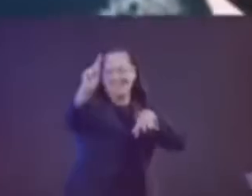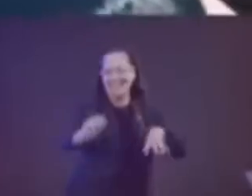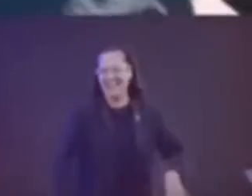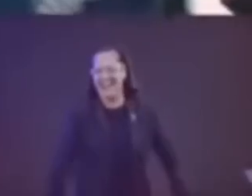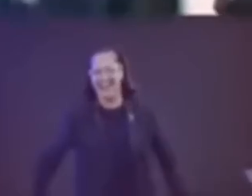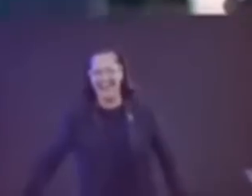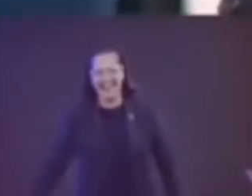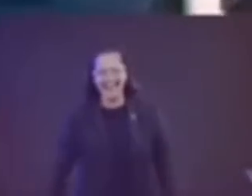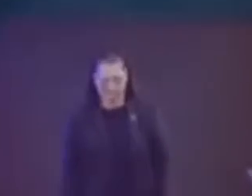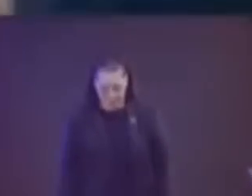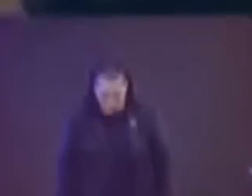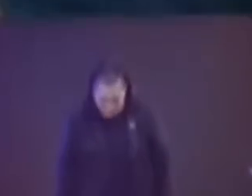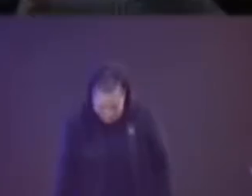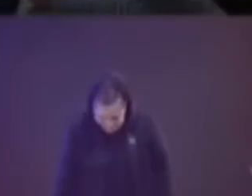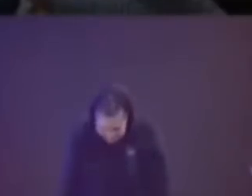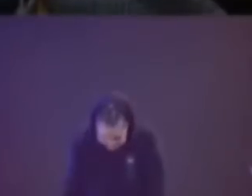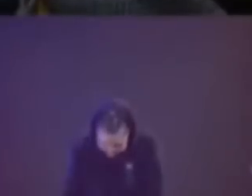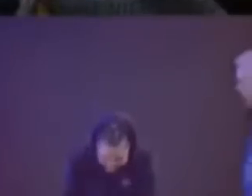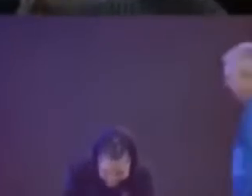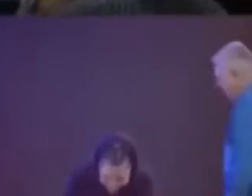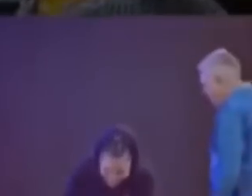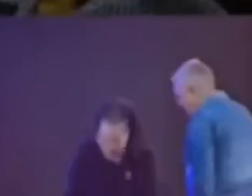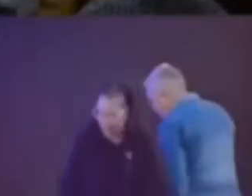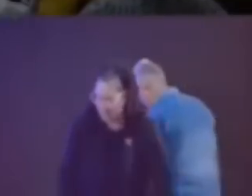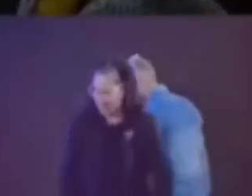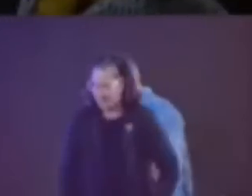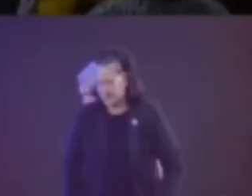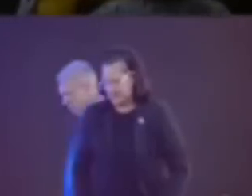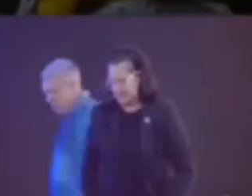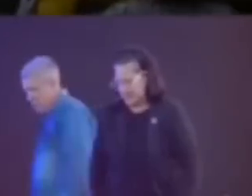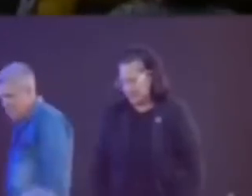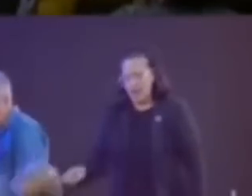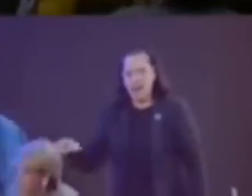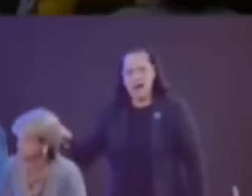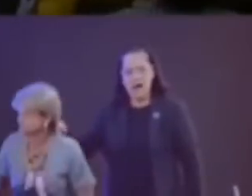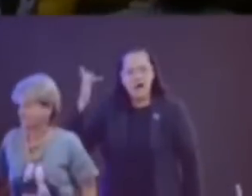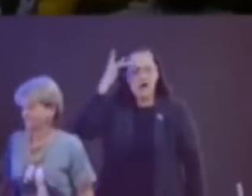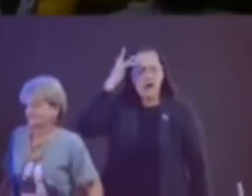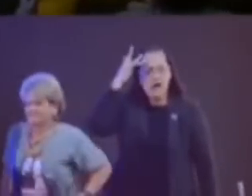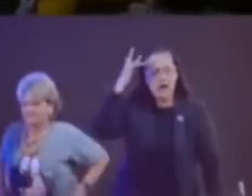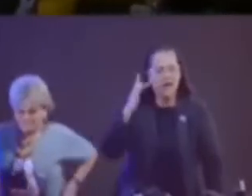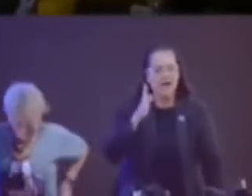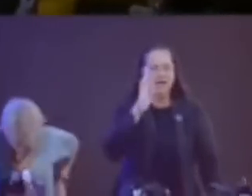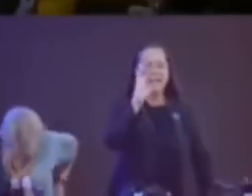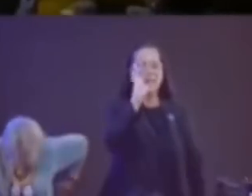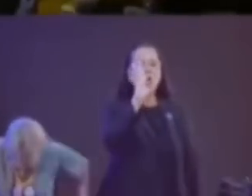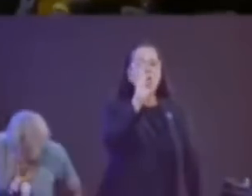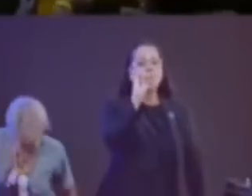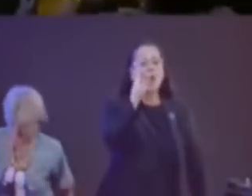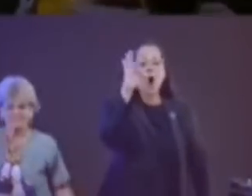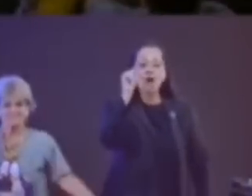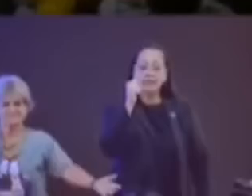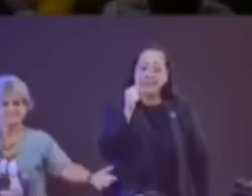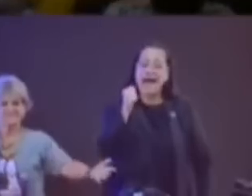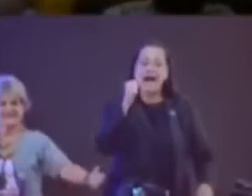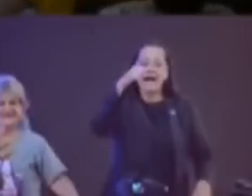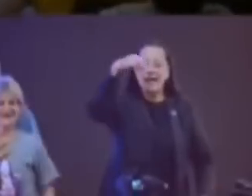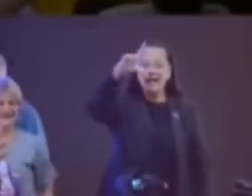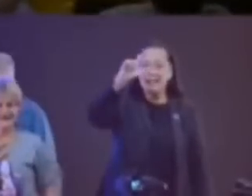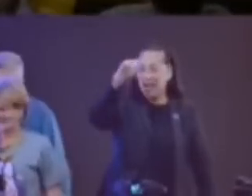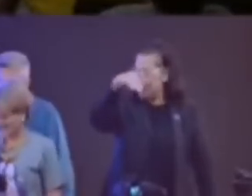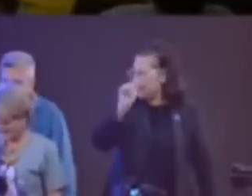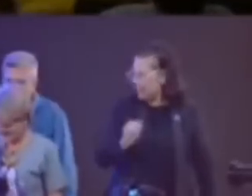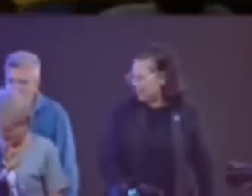Olha a minha botina. Mas isso aqui, olha, você tá muito moderna, Flor. Isso aqui é uma botinha, eu quero uma botina. Olha que